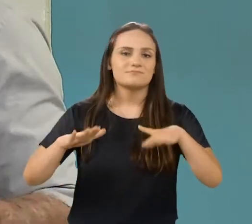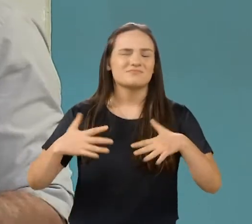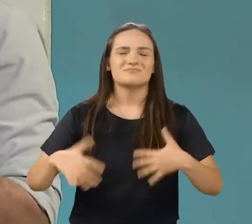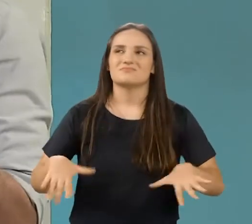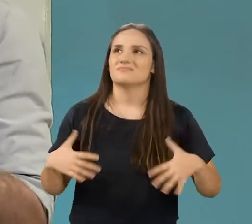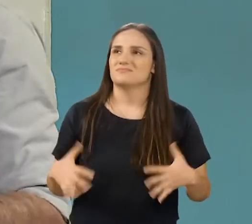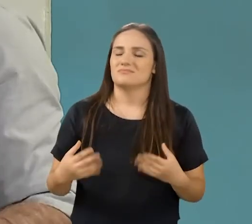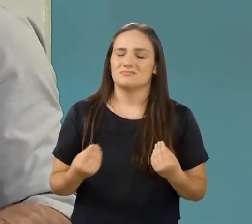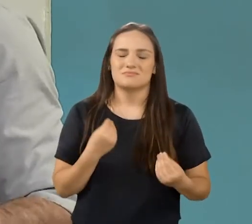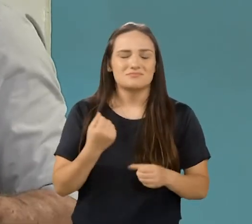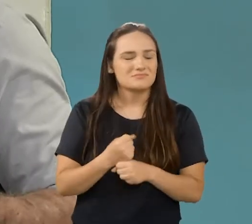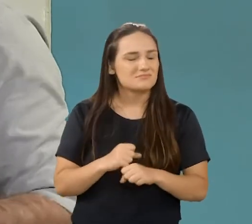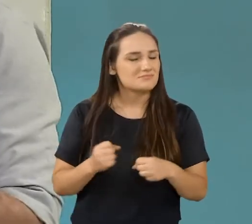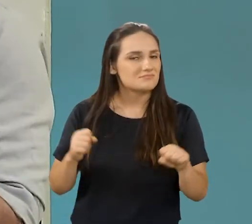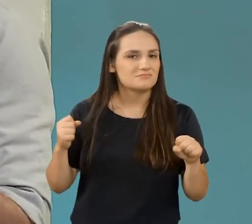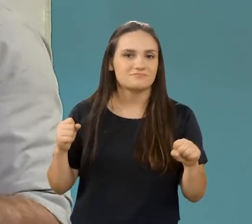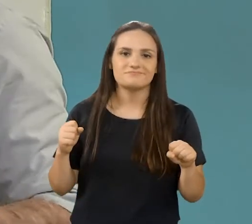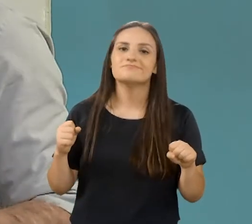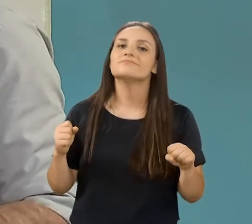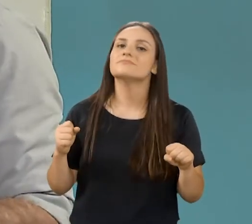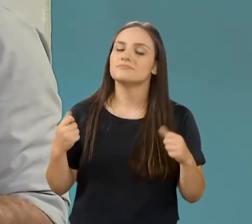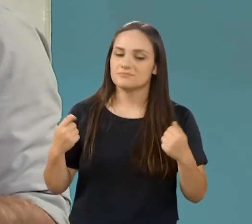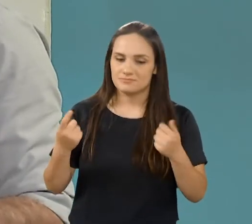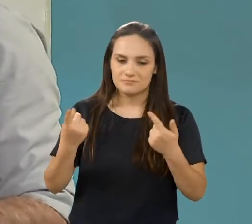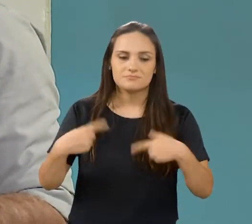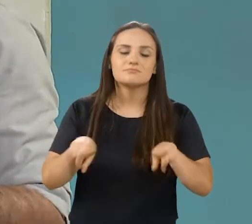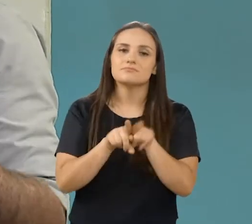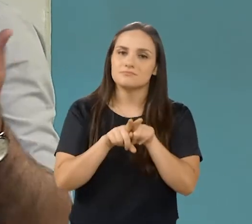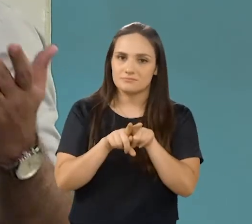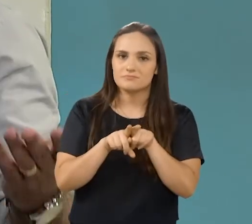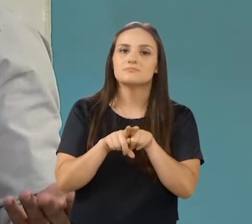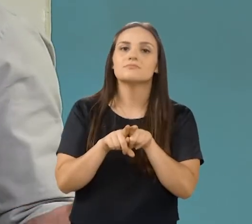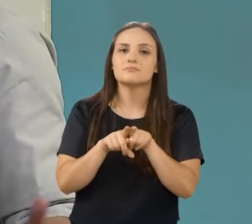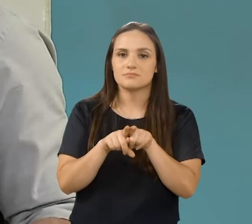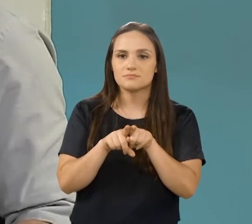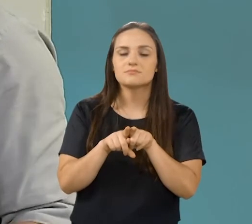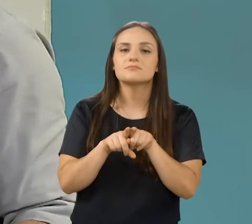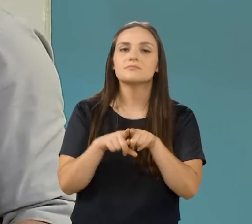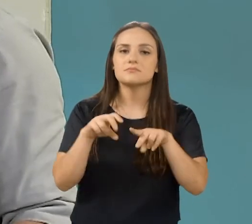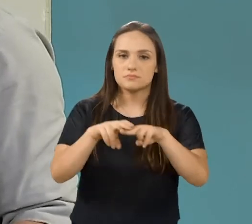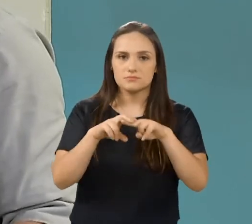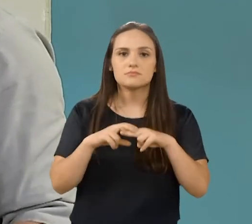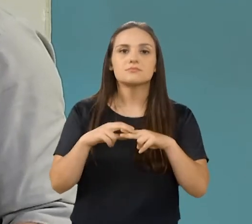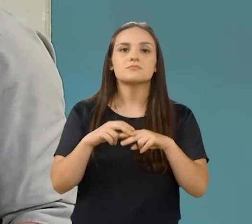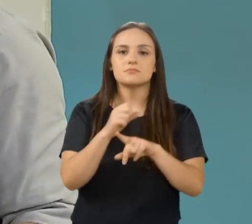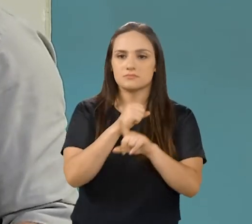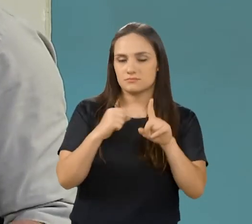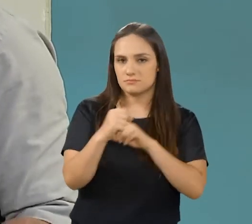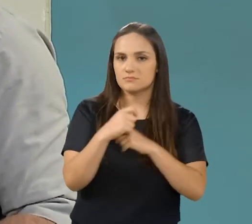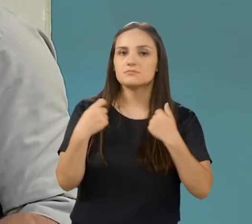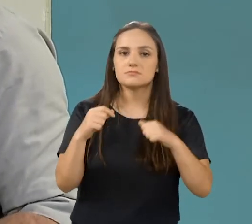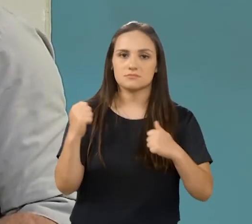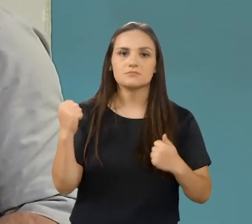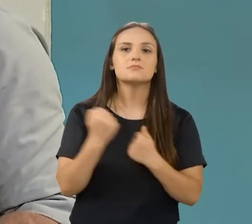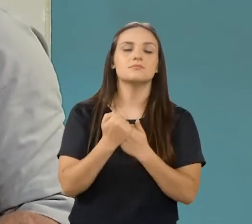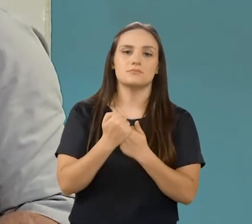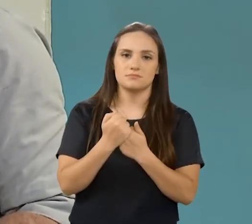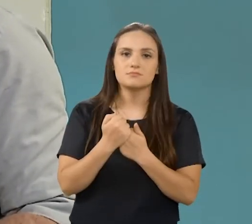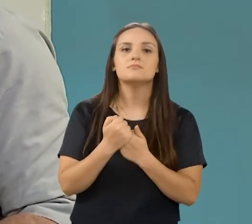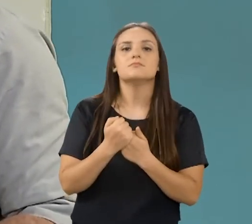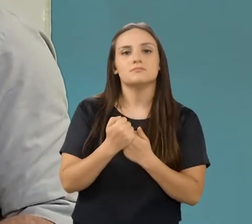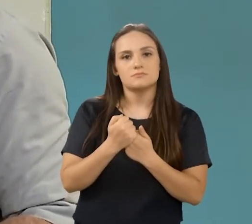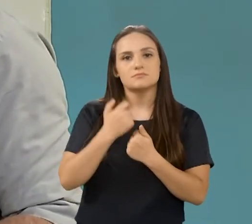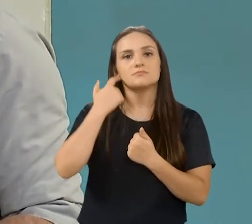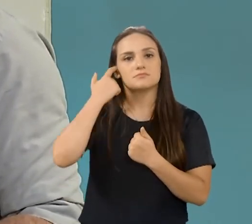desastre dessa dimensão, aí é um trabalho de cooperação. E aí o apoio da sociedade é fundamental.